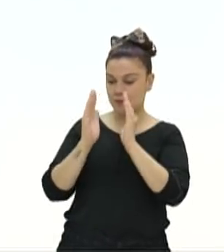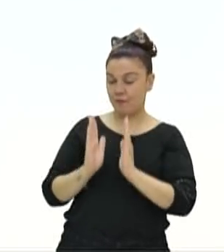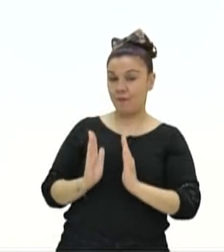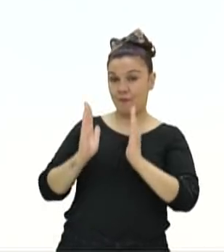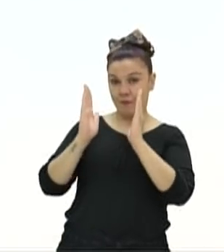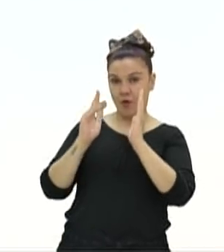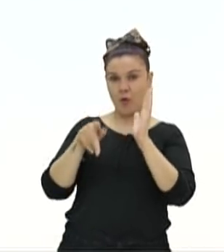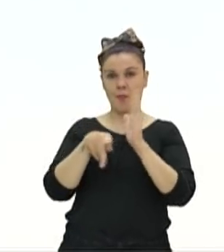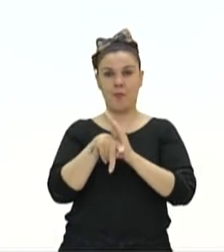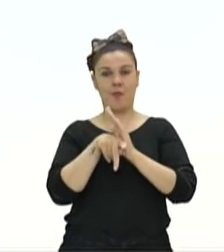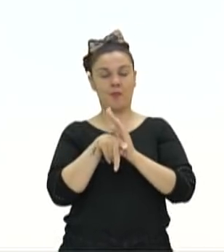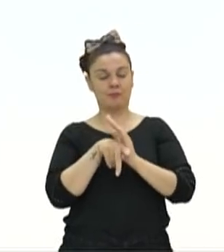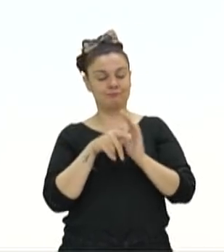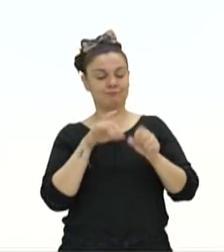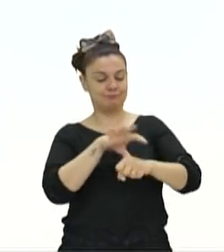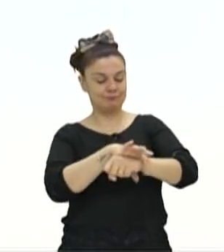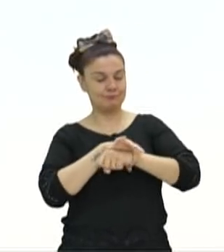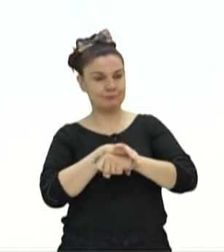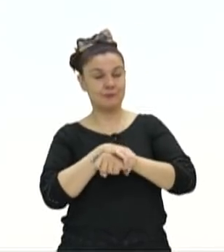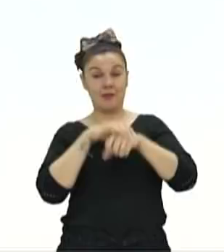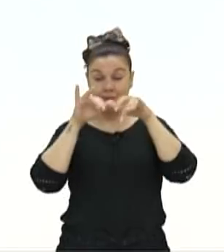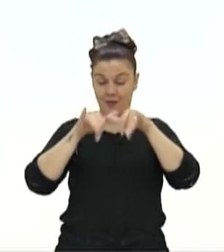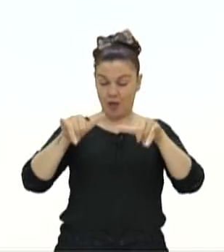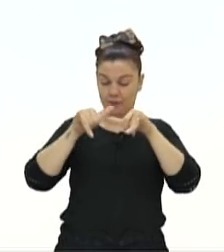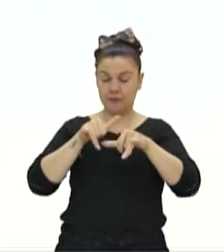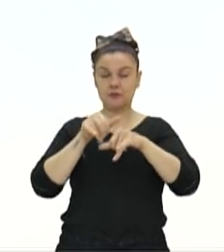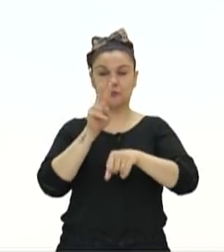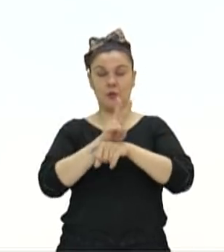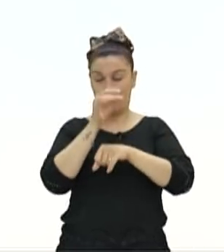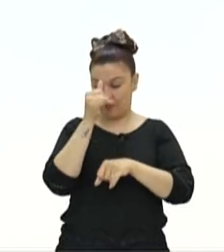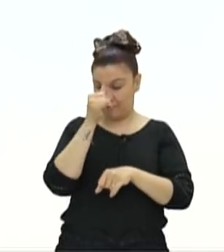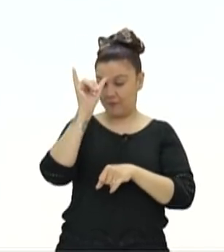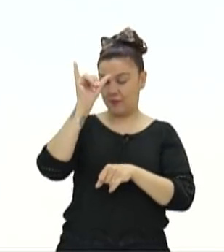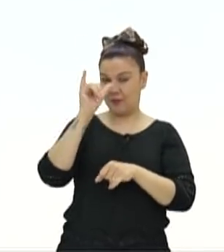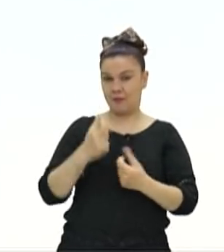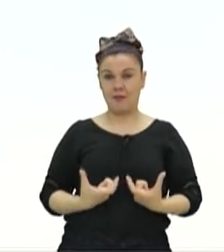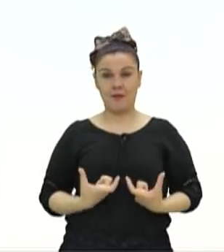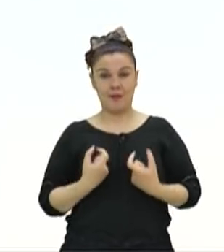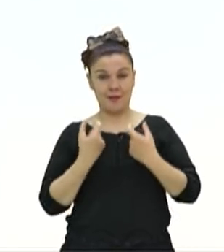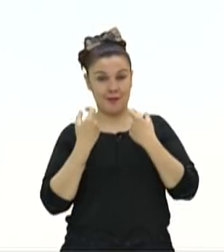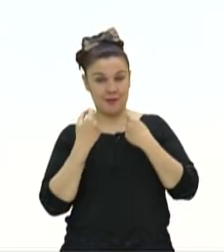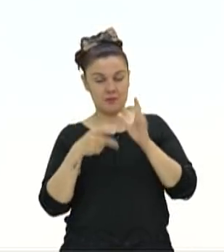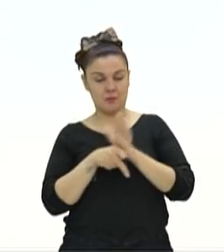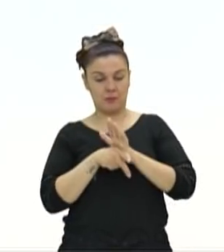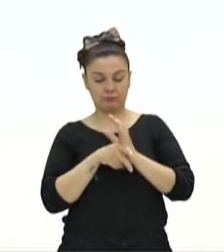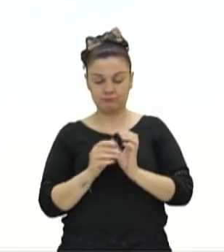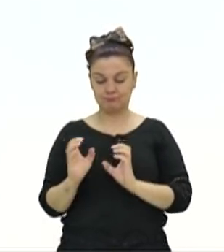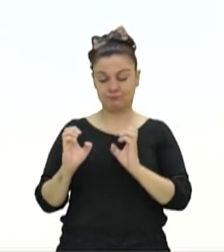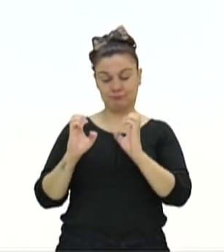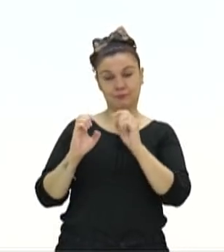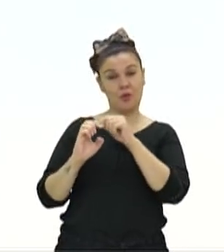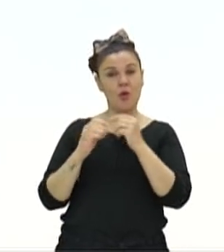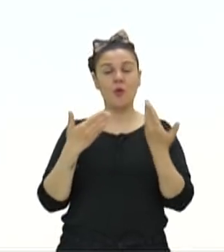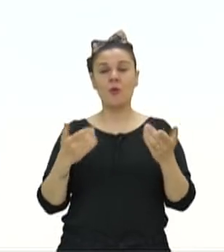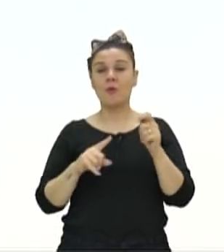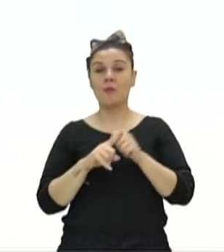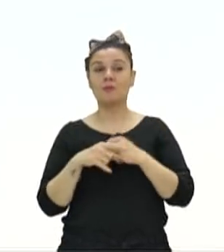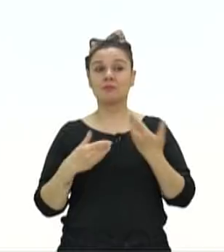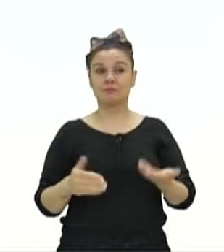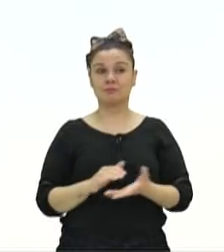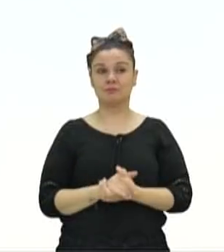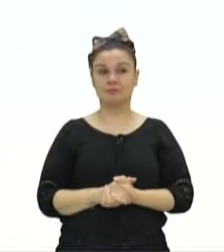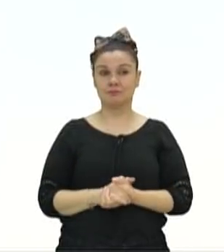instituído como um mês de prevenção, de campanha aí contra, né, o câncer de próstata. Você sabe que mês é